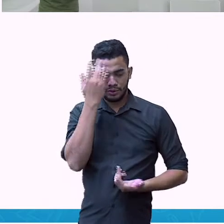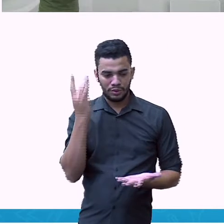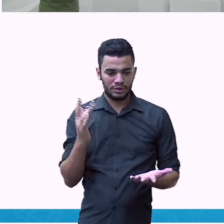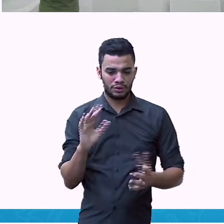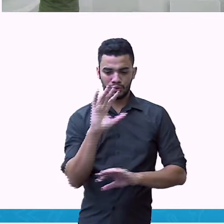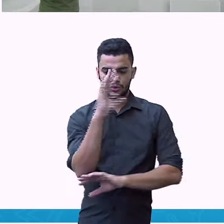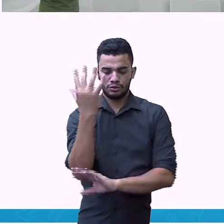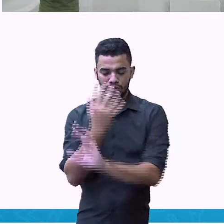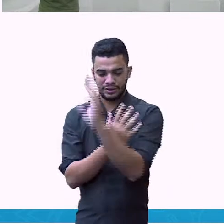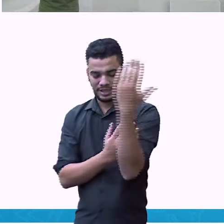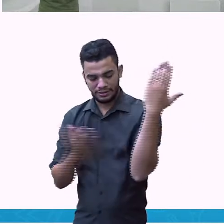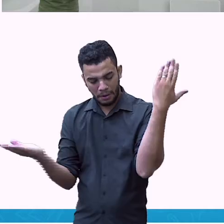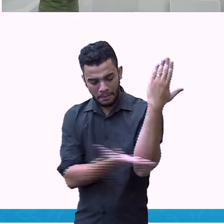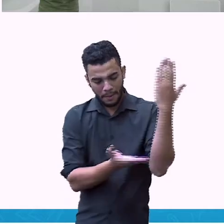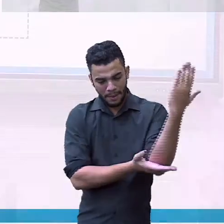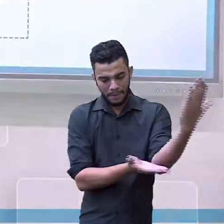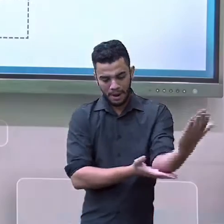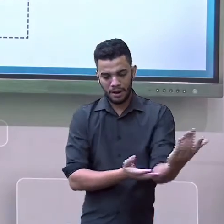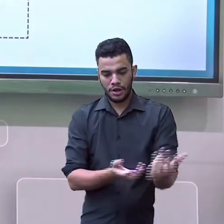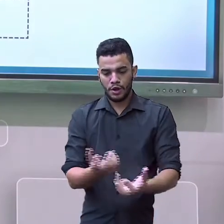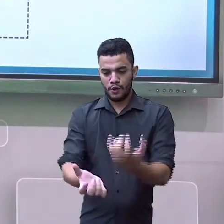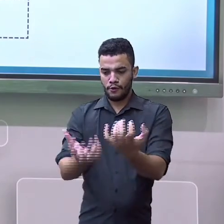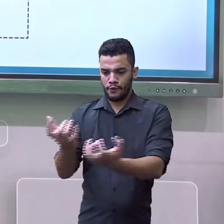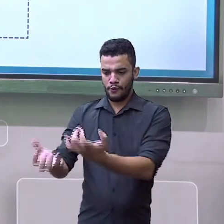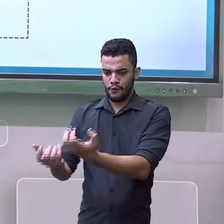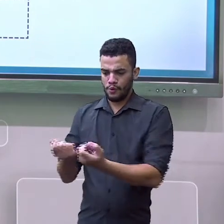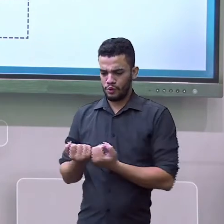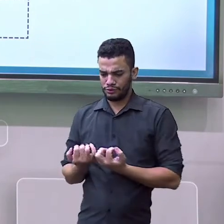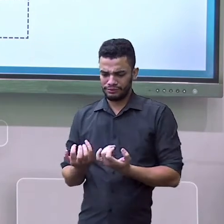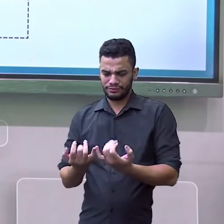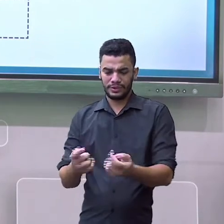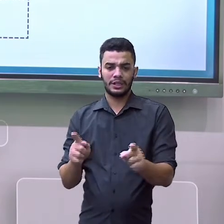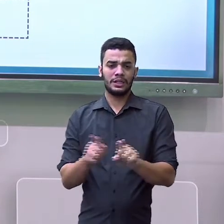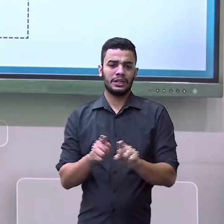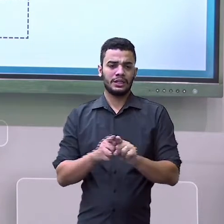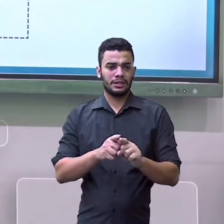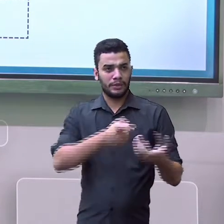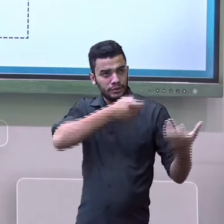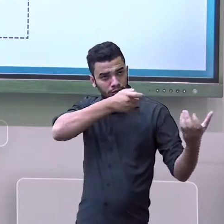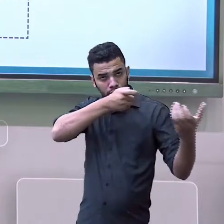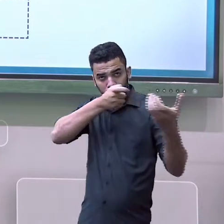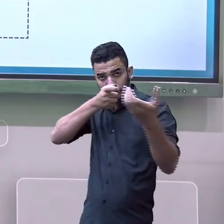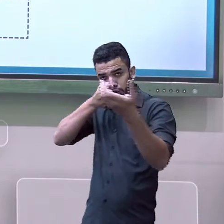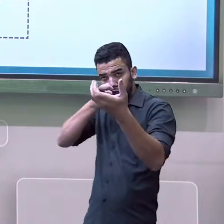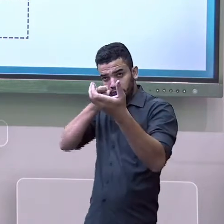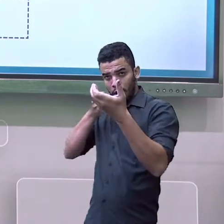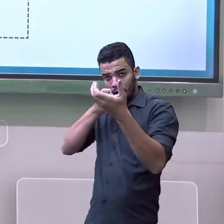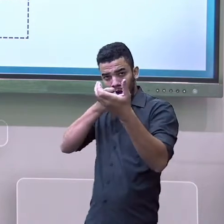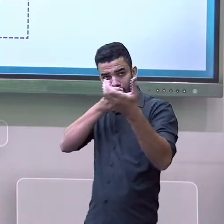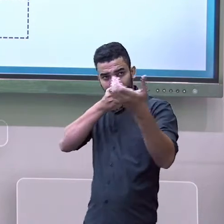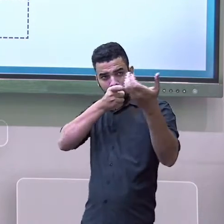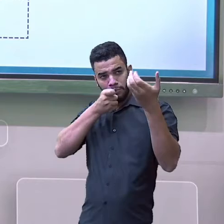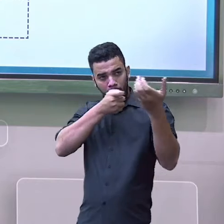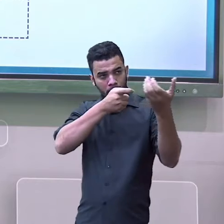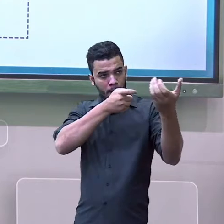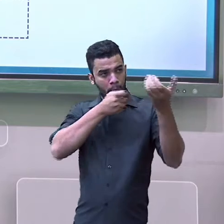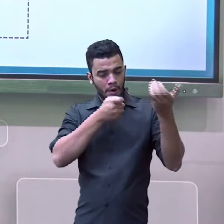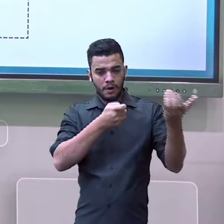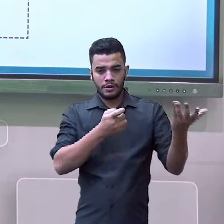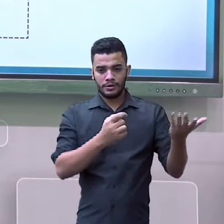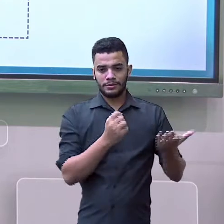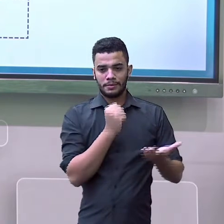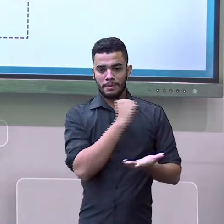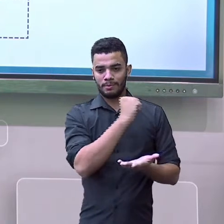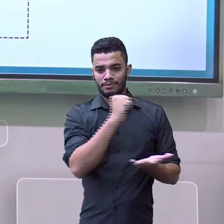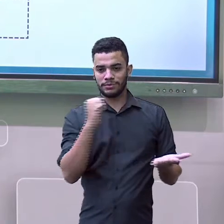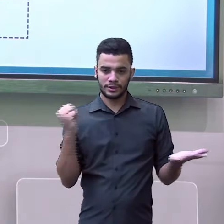e, consequentemente, do habitat de diversas espécies. Agora que você já